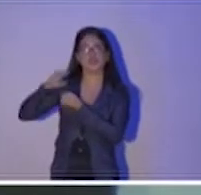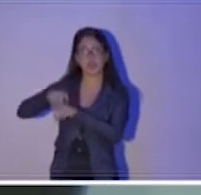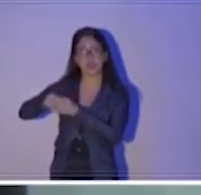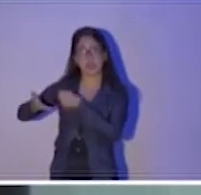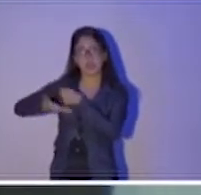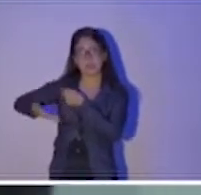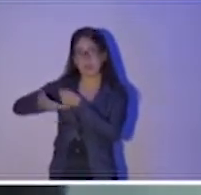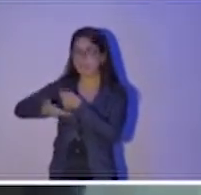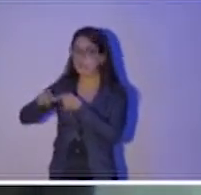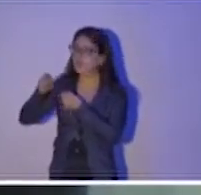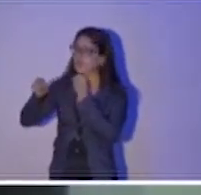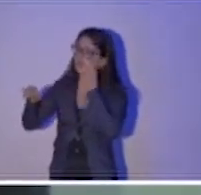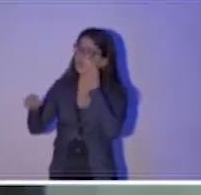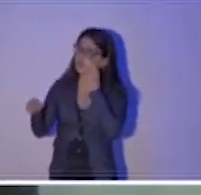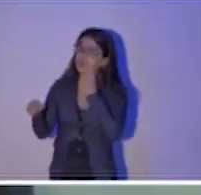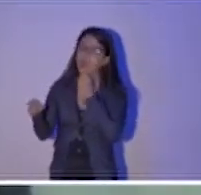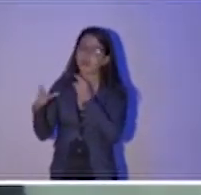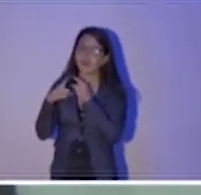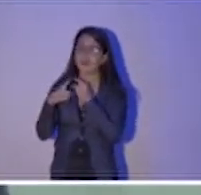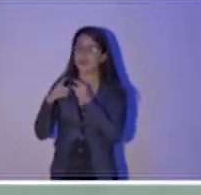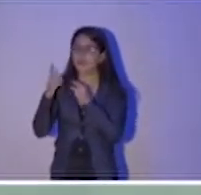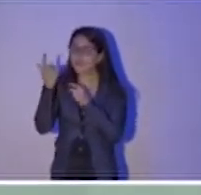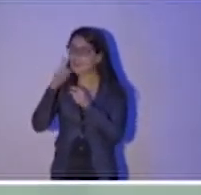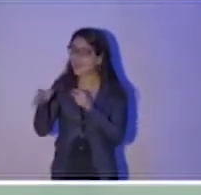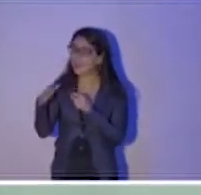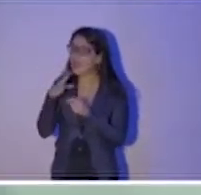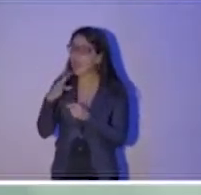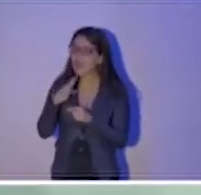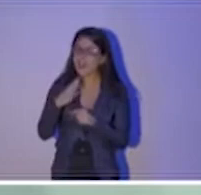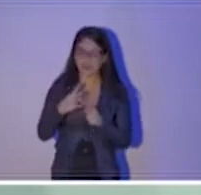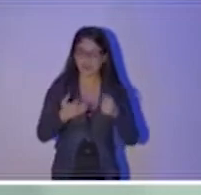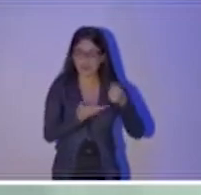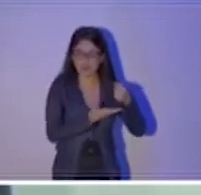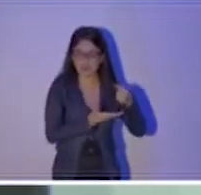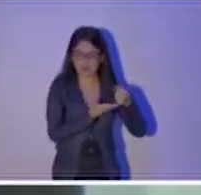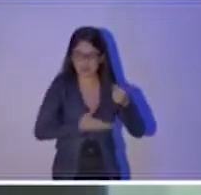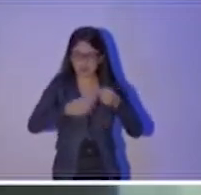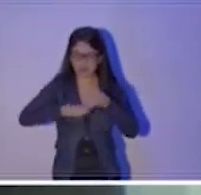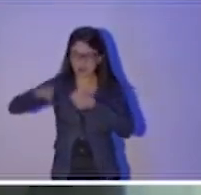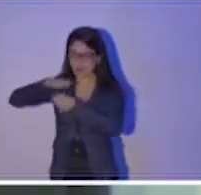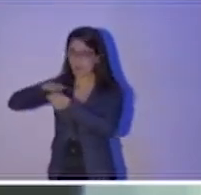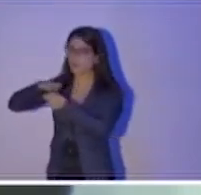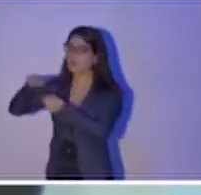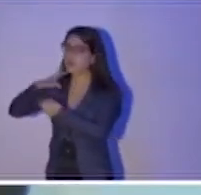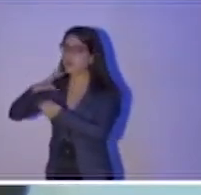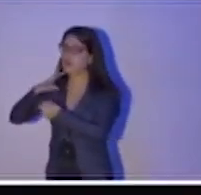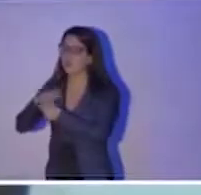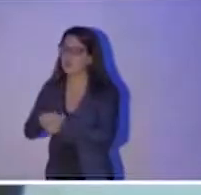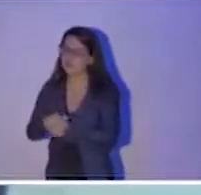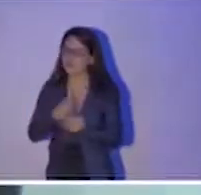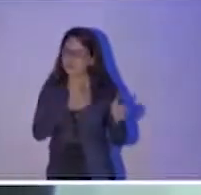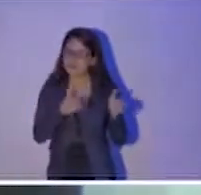muito de todos os níveis, né, aí desse sistema que você está comentando. Eu queria que você trouxesse um pouco